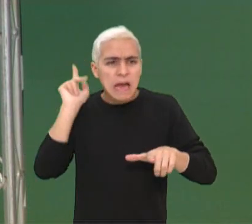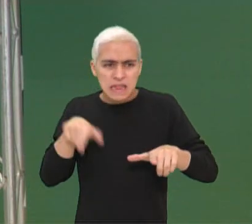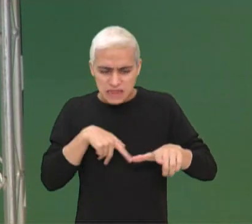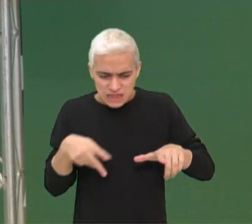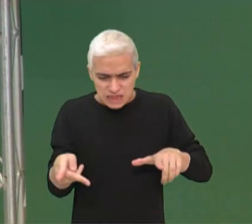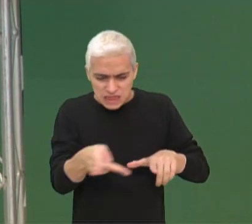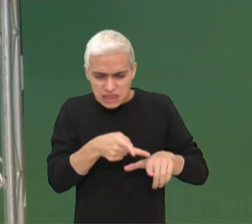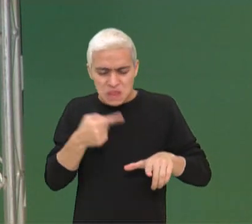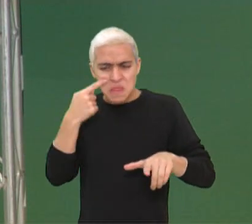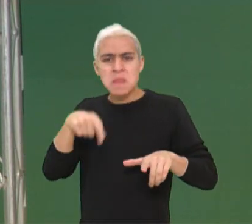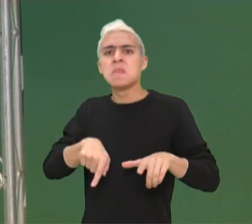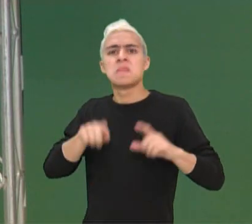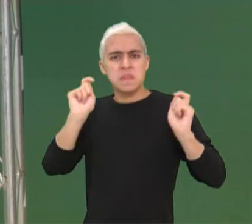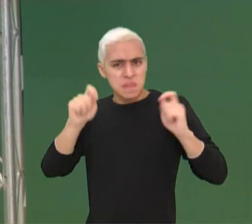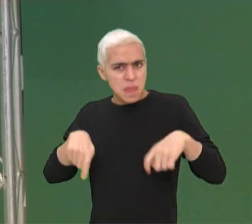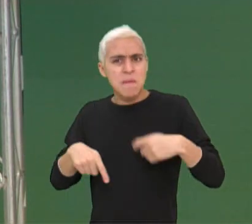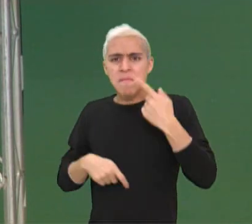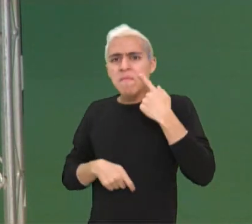desenhos, então,